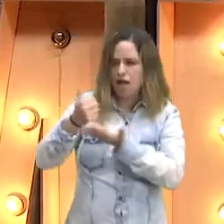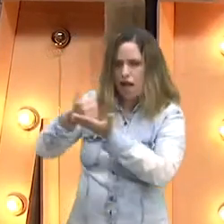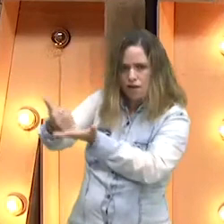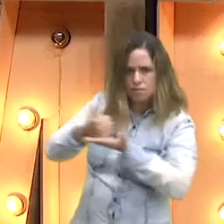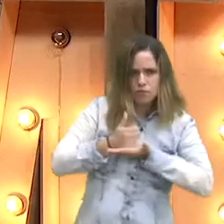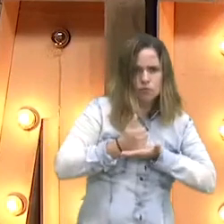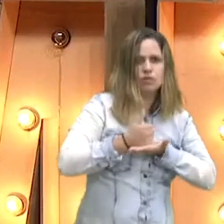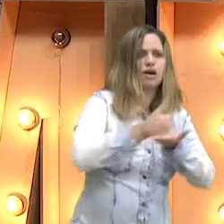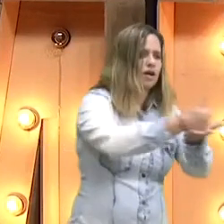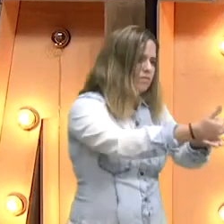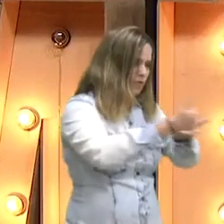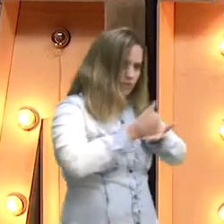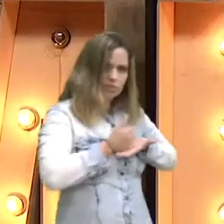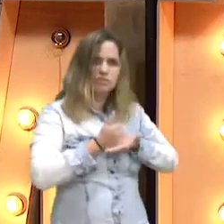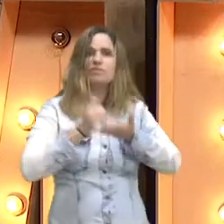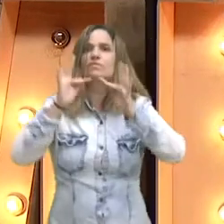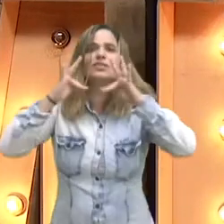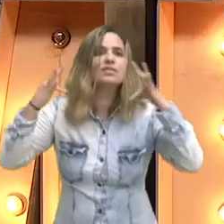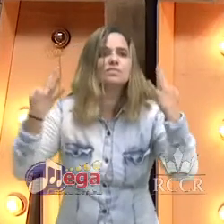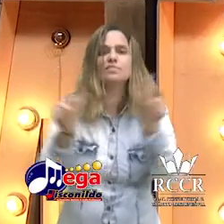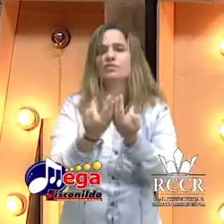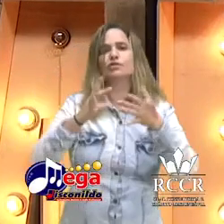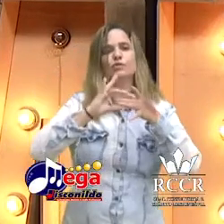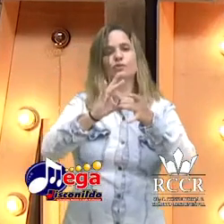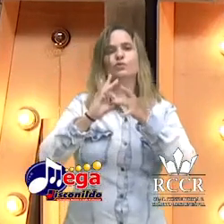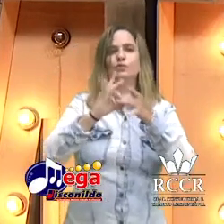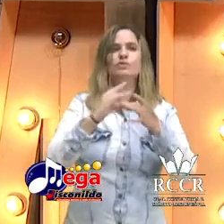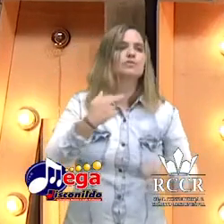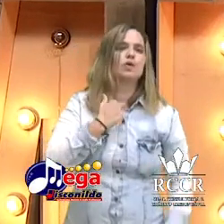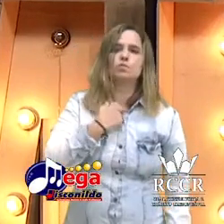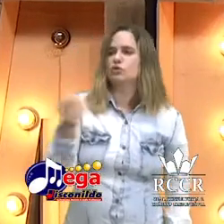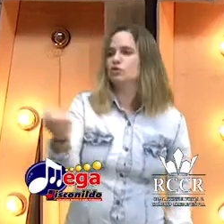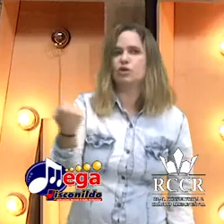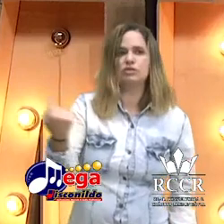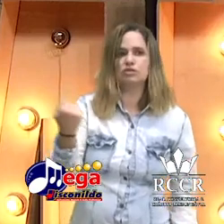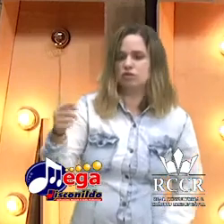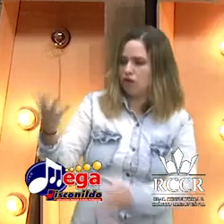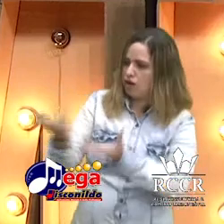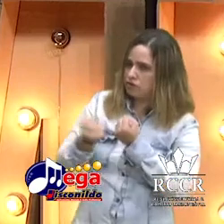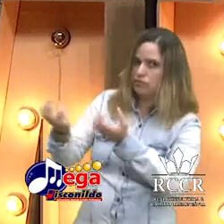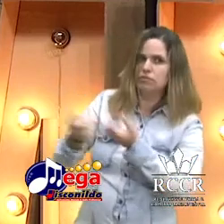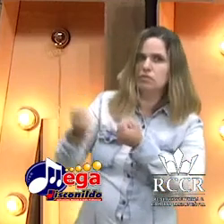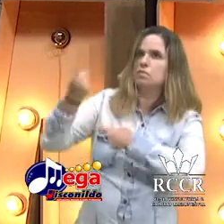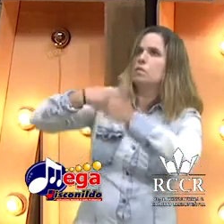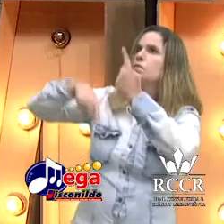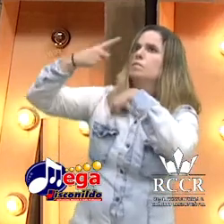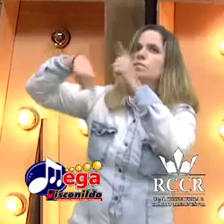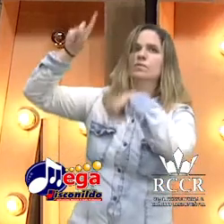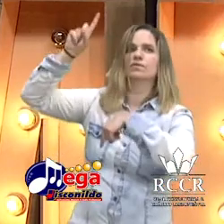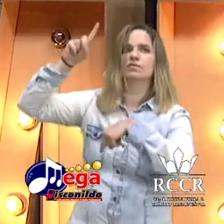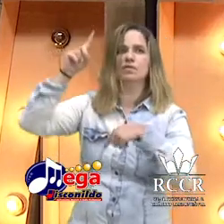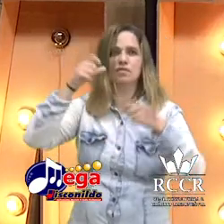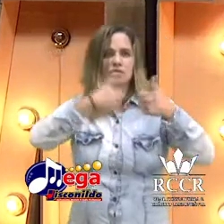para que todos ganhem. Na família não pode um ganhar, avançar, e aí ele é bem sucedido na empresa